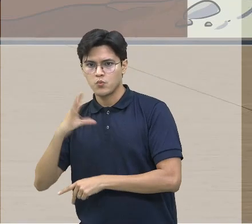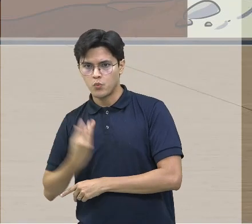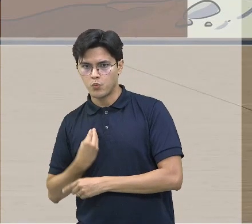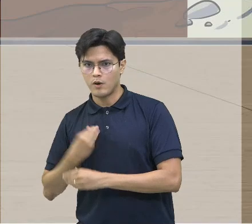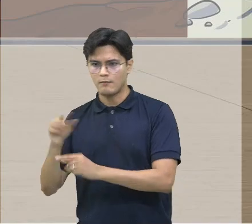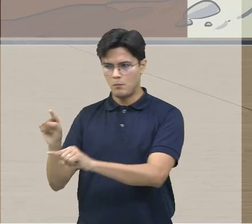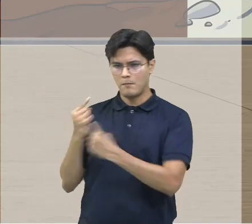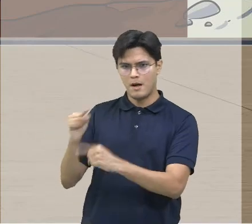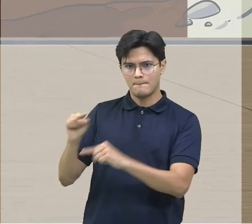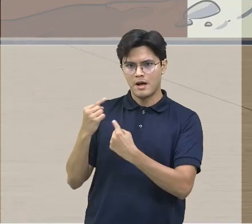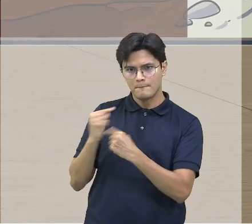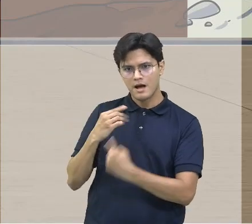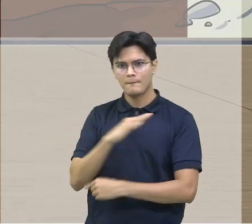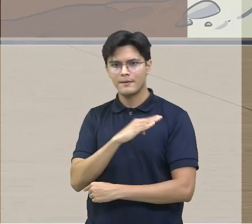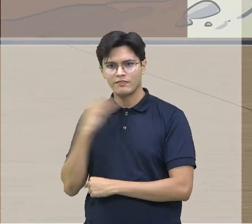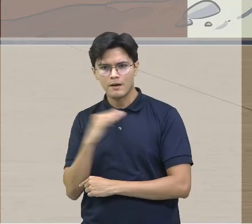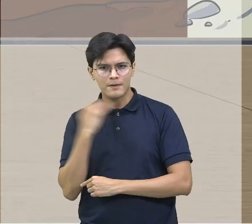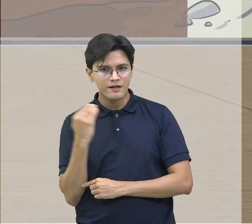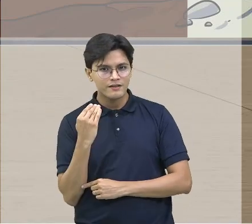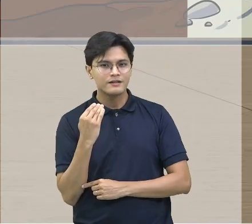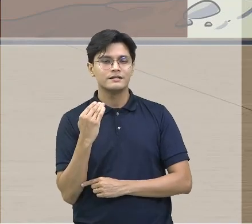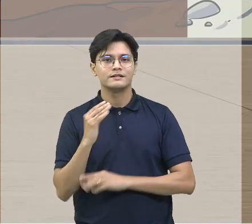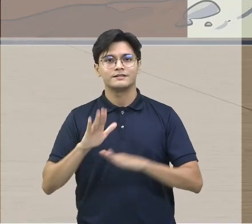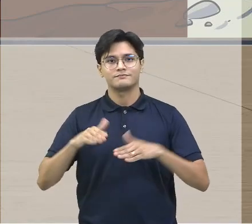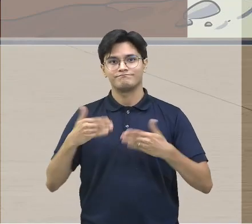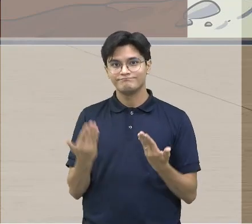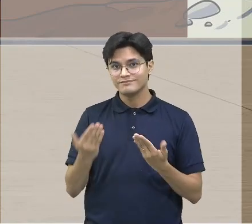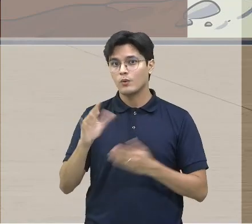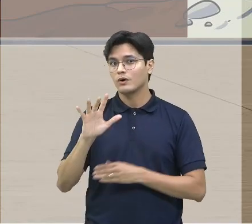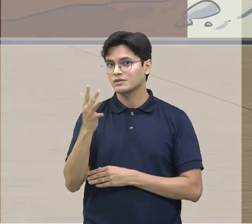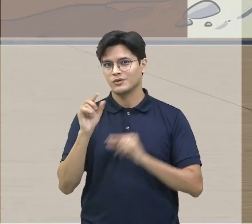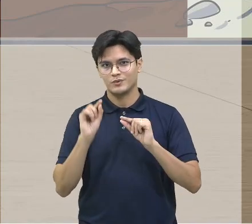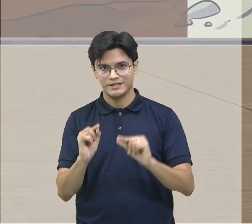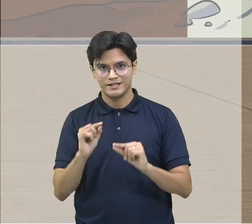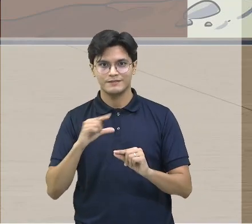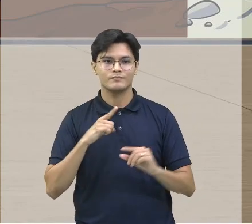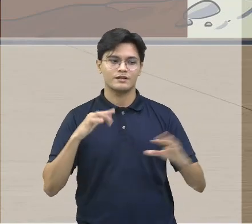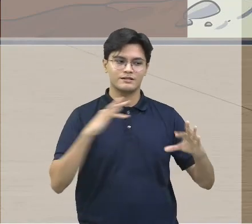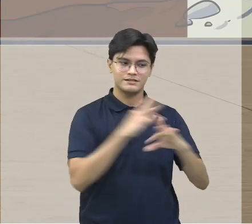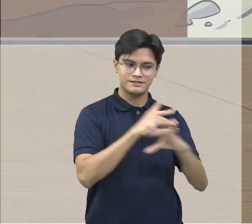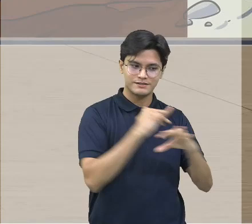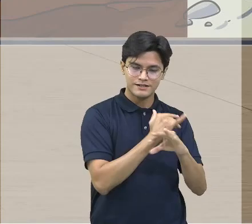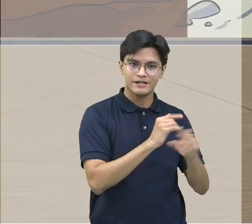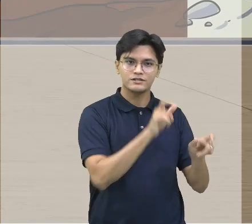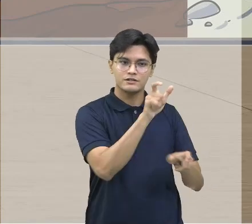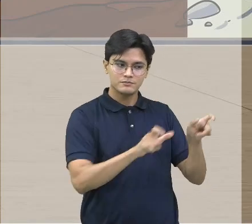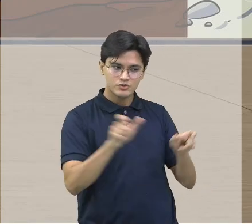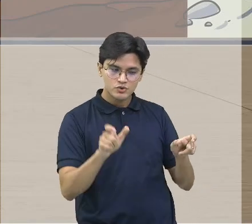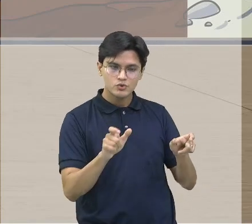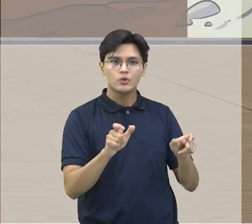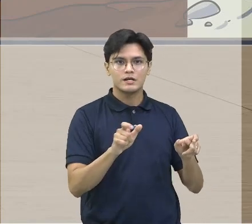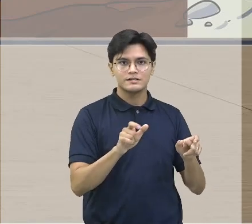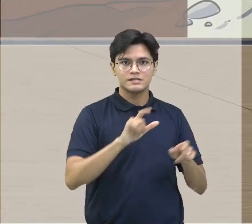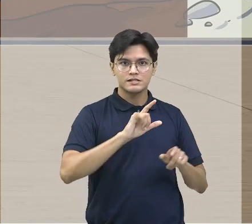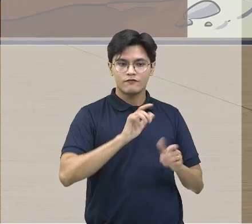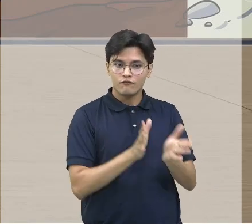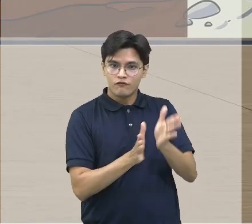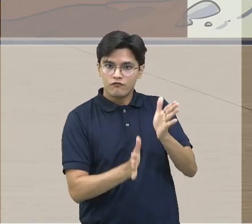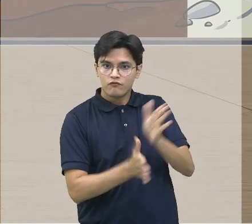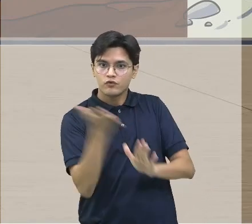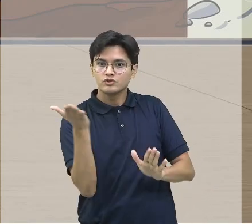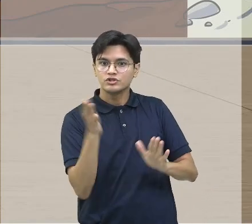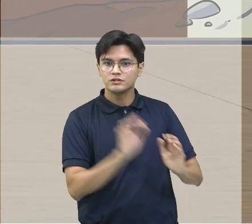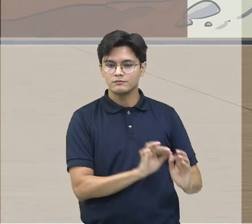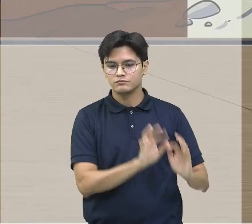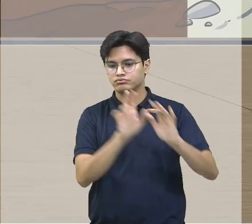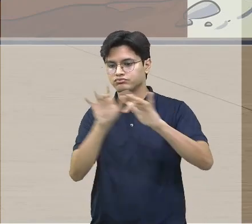mais chegavam na região do Império Romano, essas pessoas saíram das cidades que eram atacadas comumente e migravam para o campo,